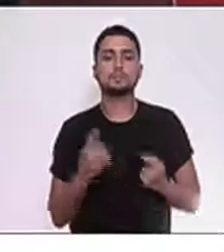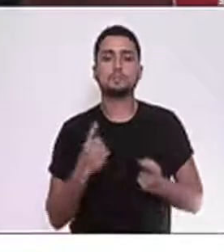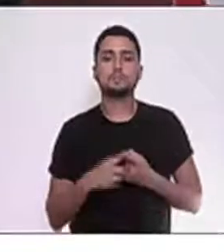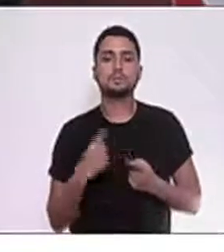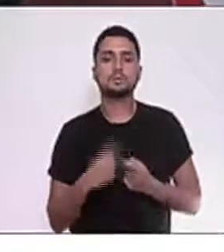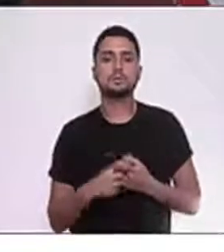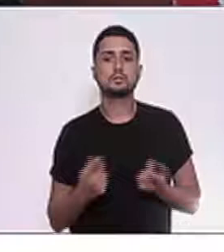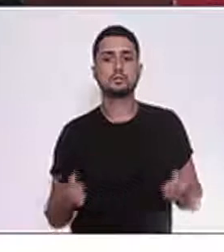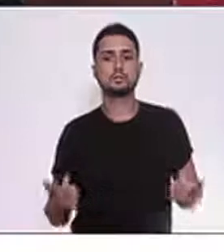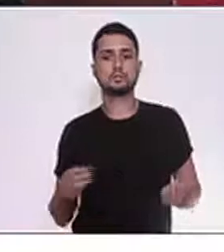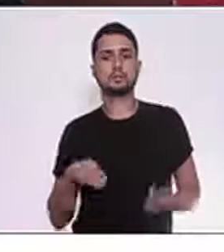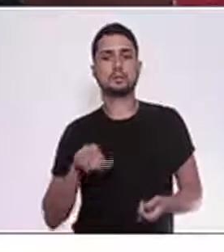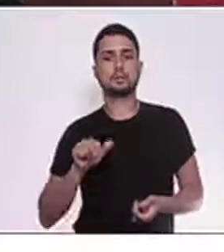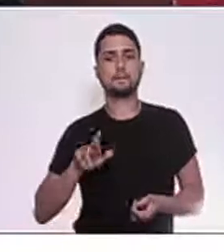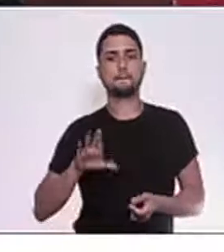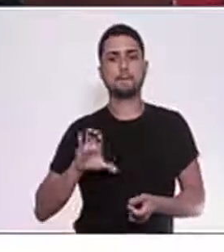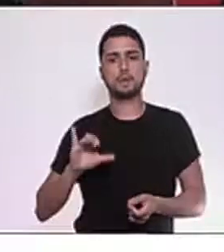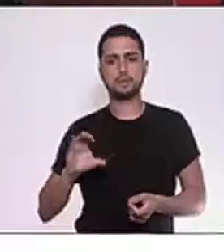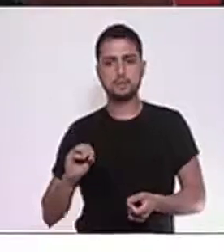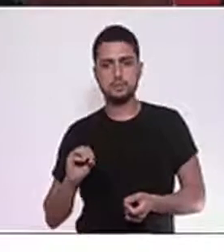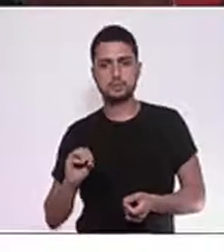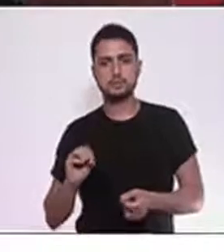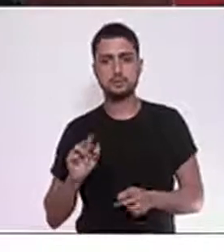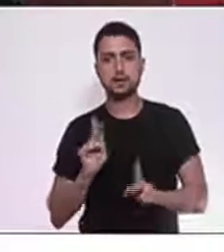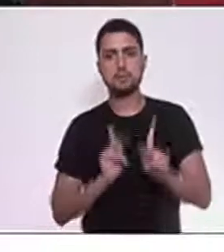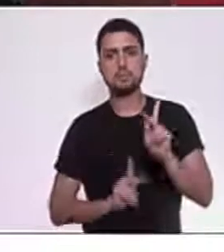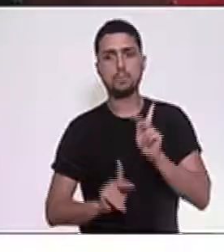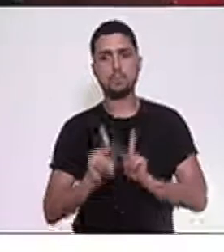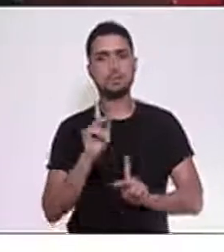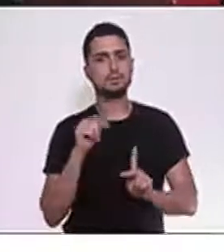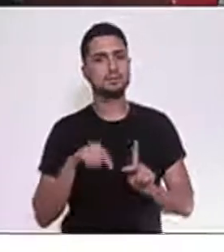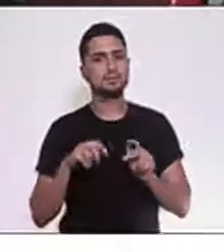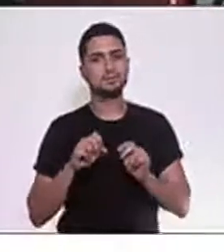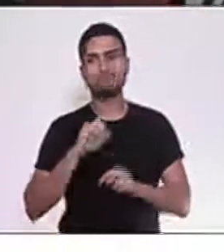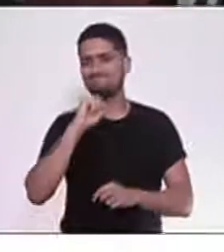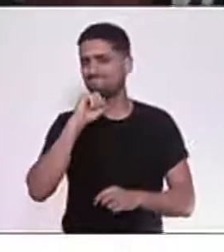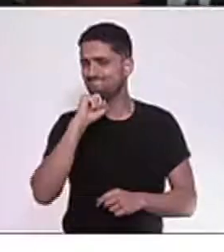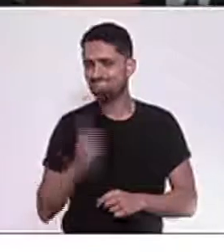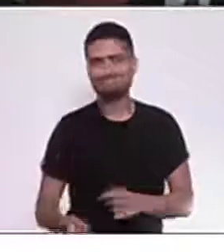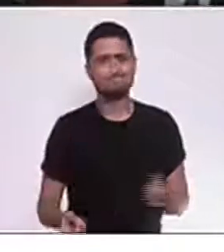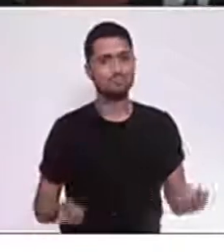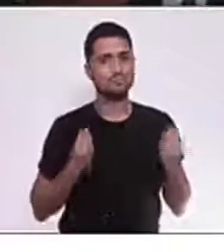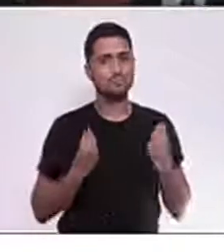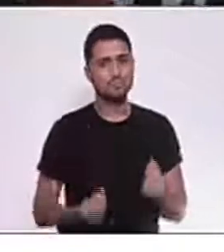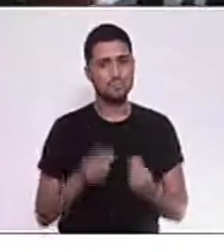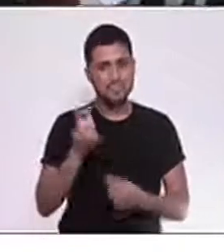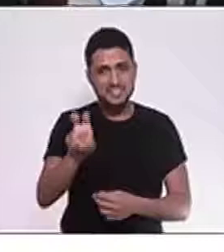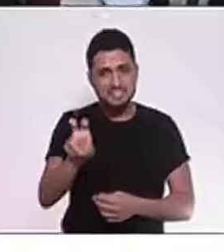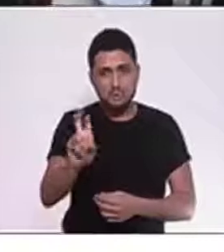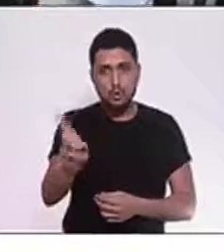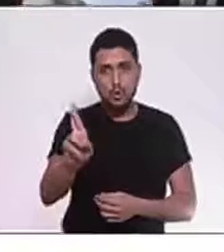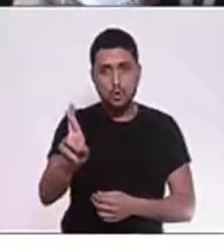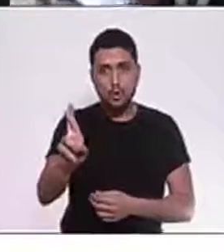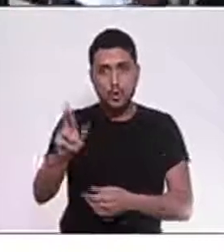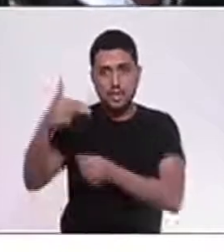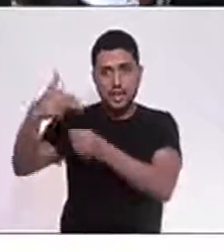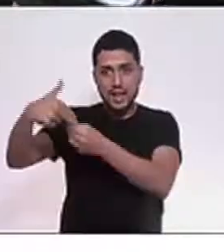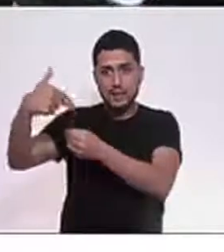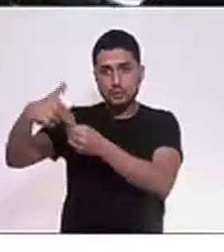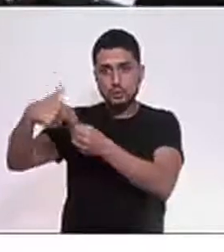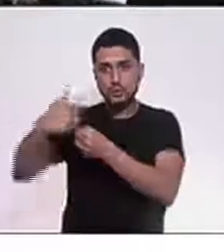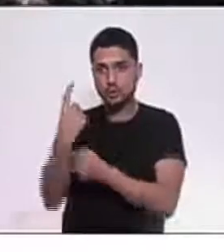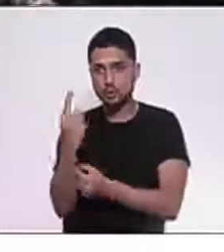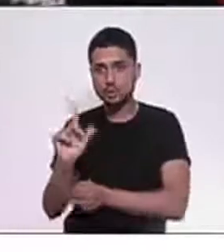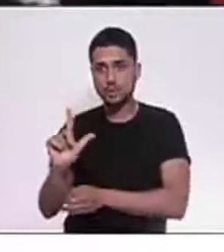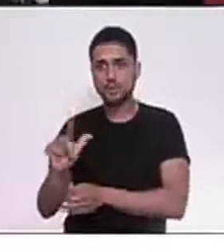Porque, Márcio, a população, na verdade, ela já não está mais aguentando. R$ 5,39 um litro de